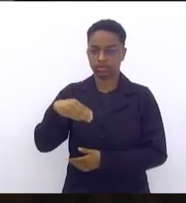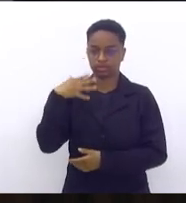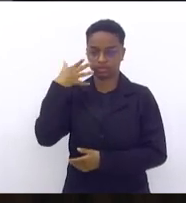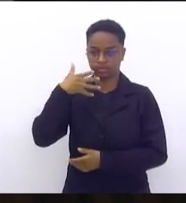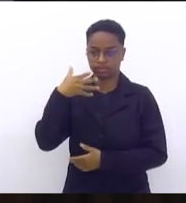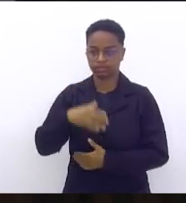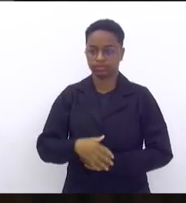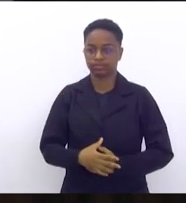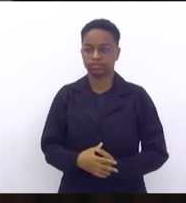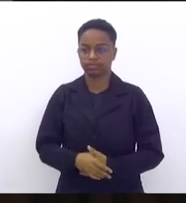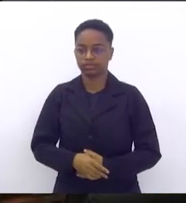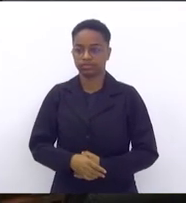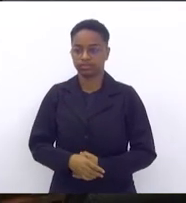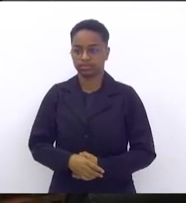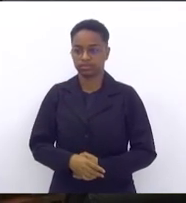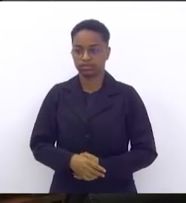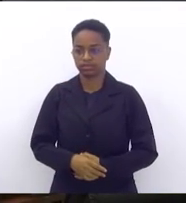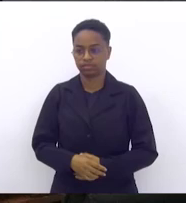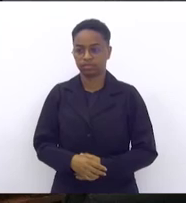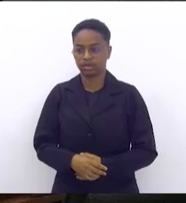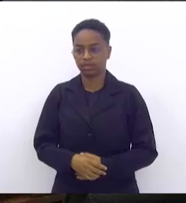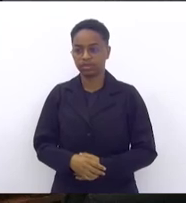minutos.